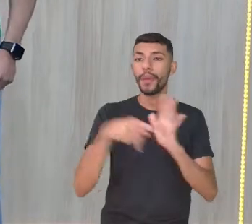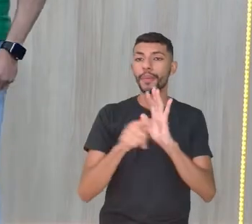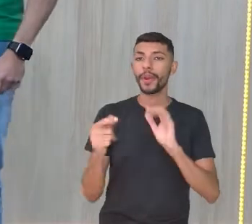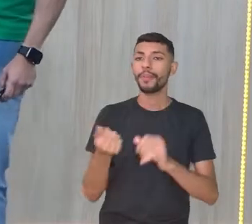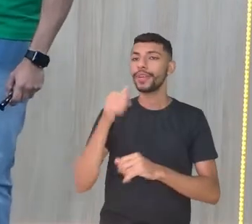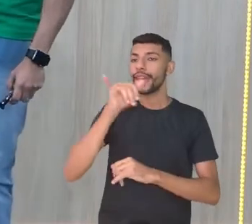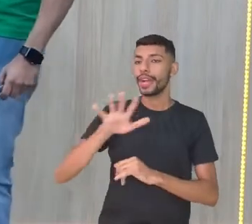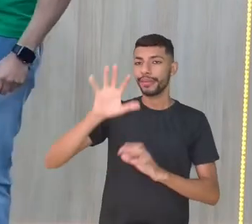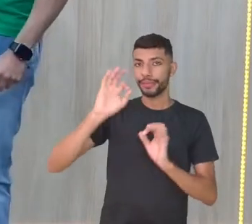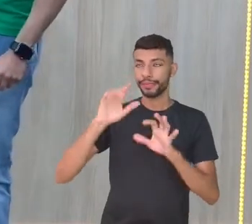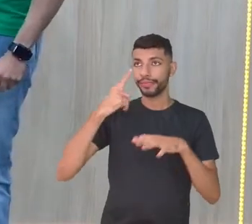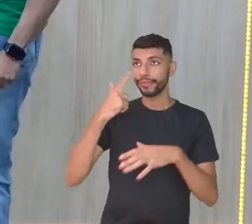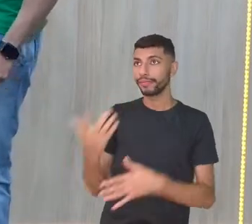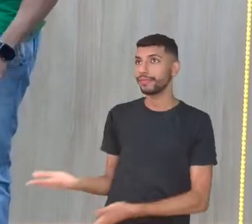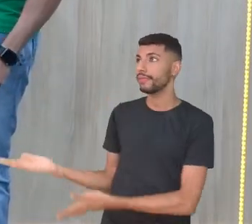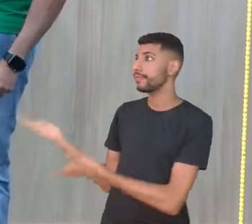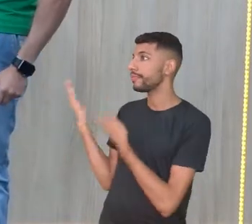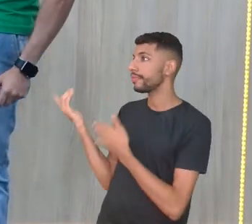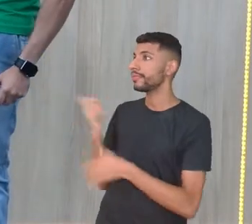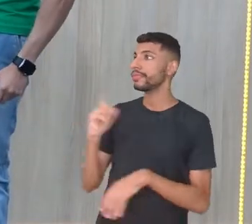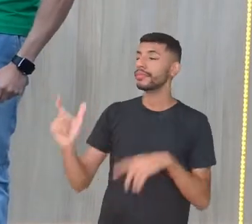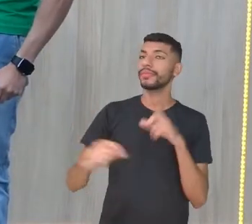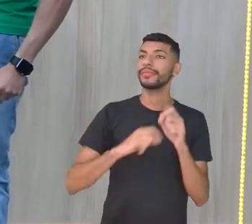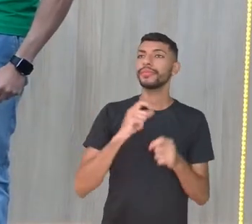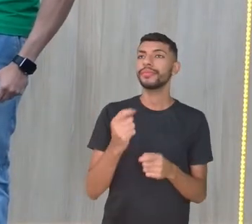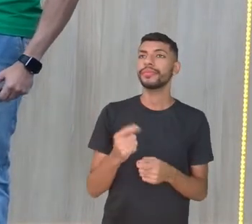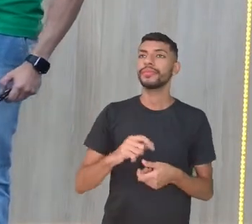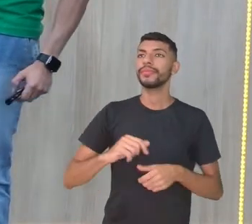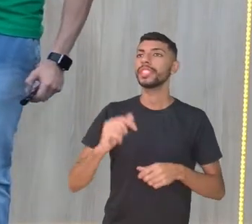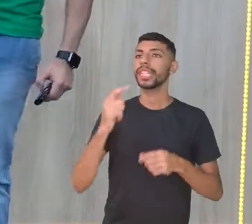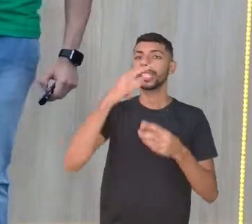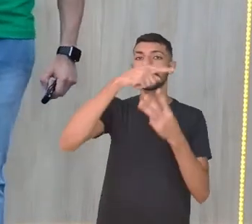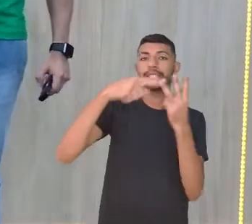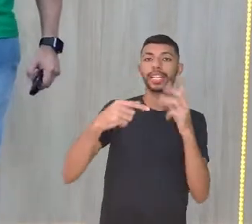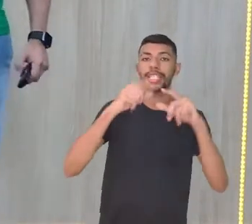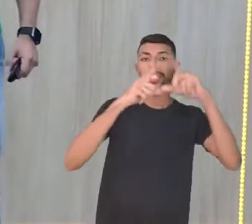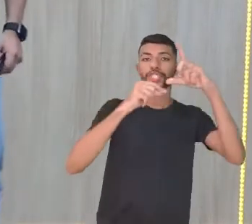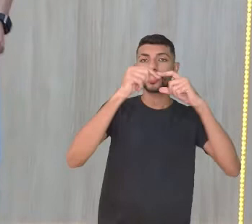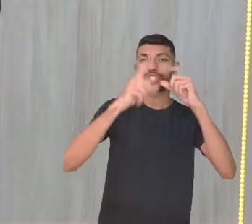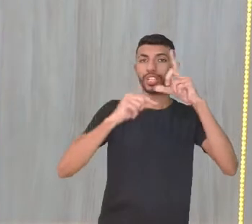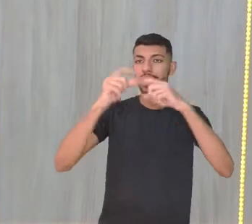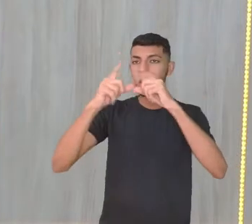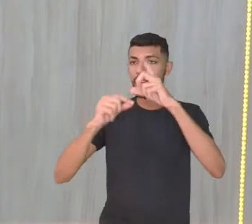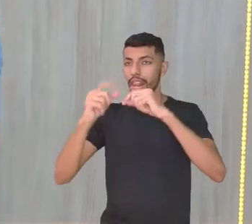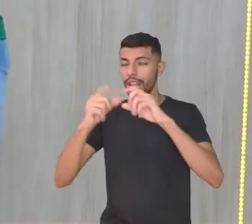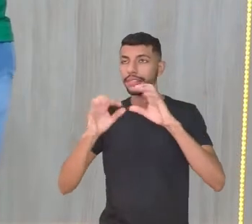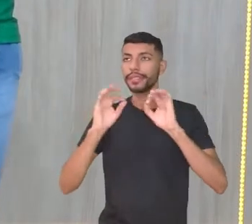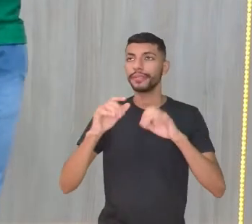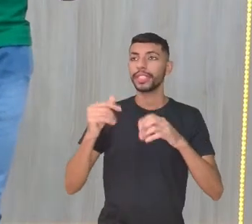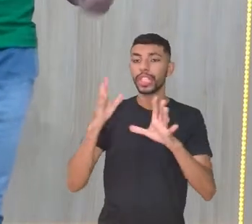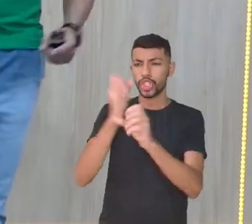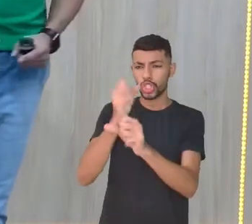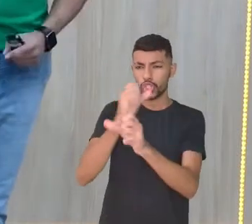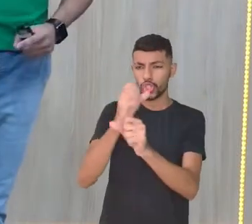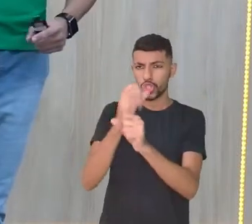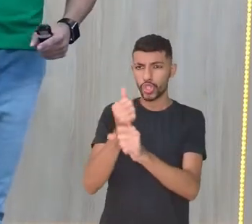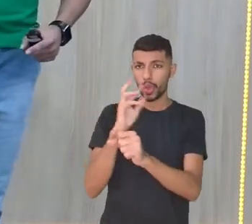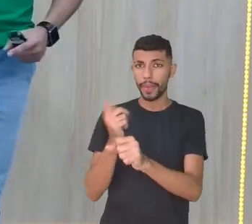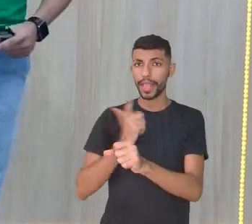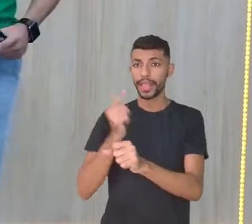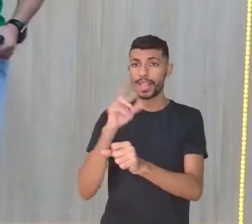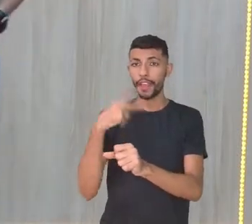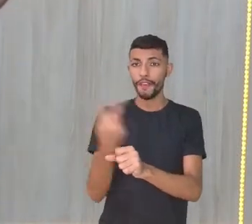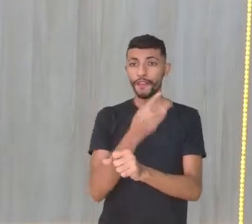certo? Então, eu tenho aqui, ó, nessa situação, eu tenho 3 estrelas que somadas dá igual a